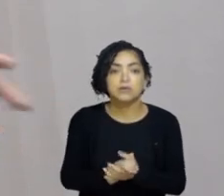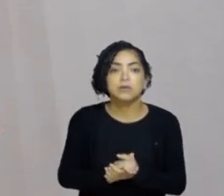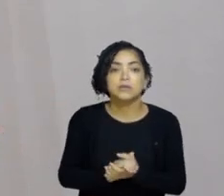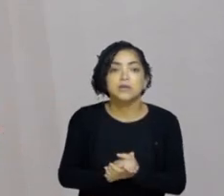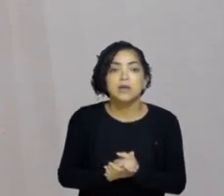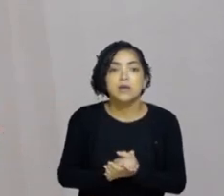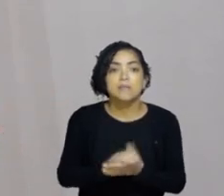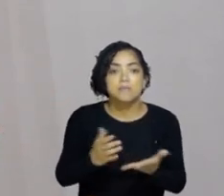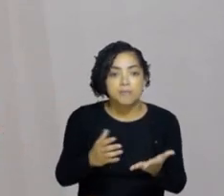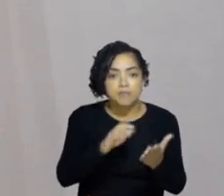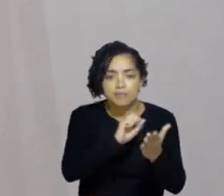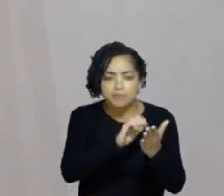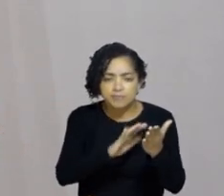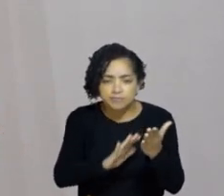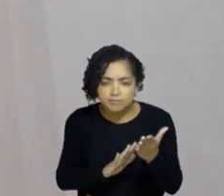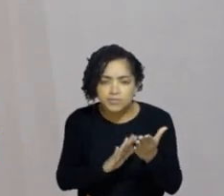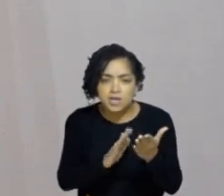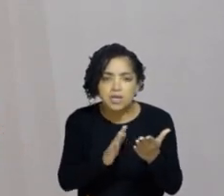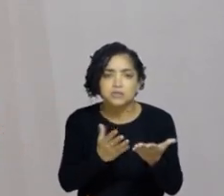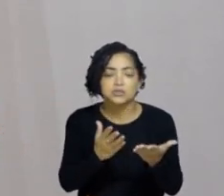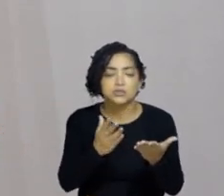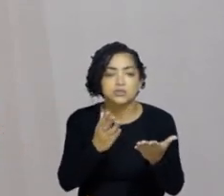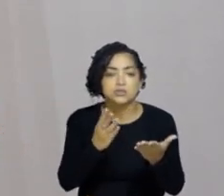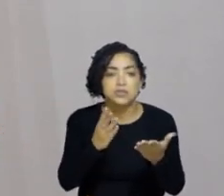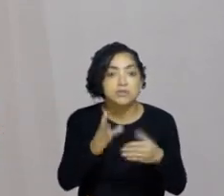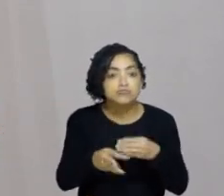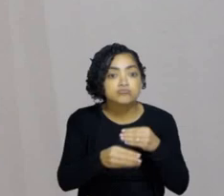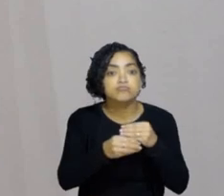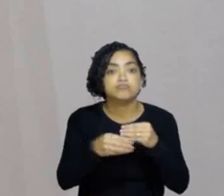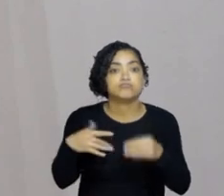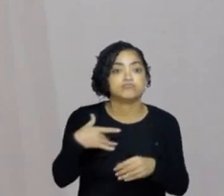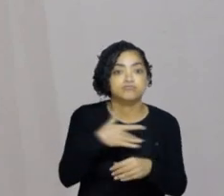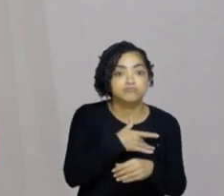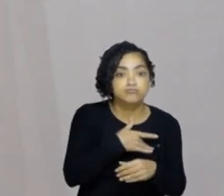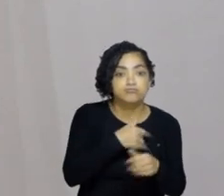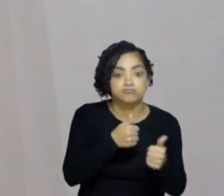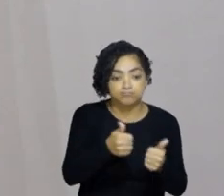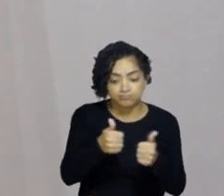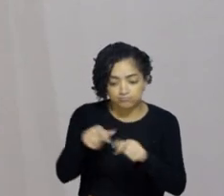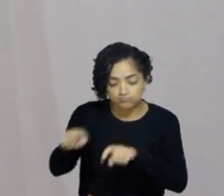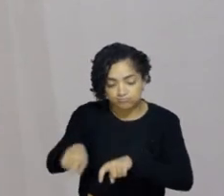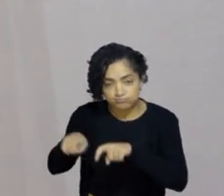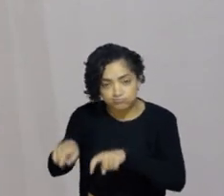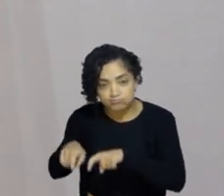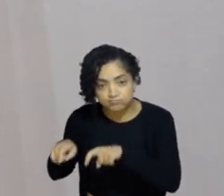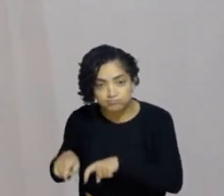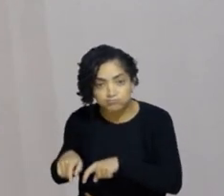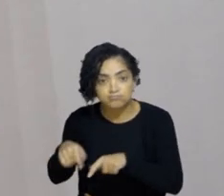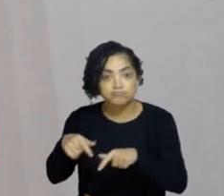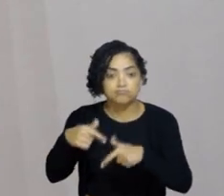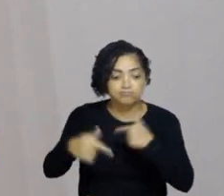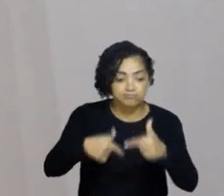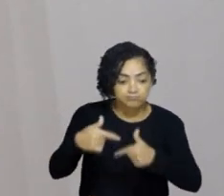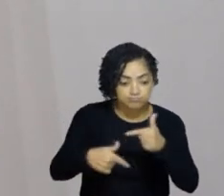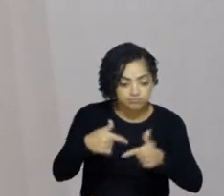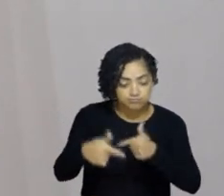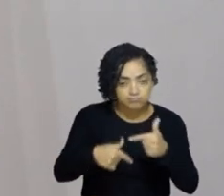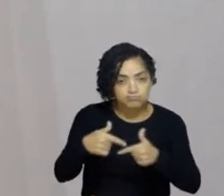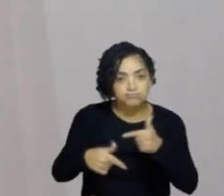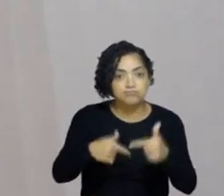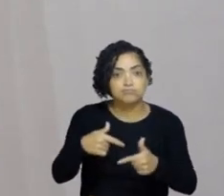práticas complementares integrativas na área da saúde. Reiki, acupuntura, trabalhar com a caixa orgônica